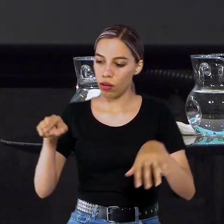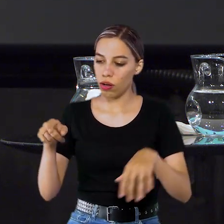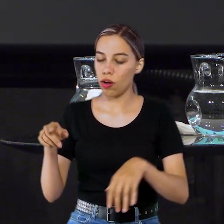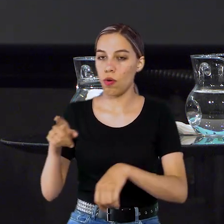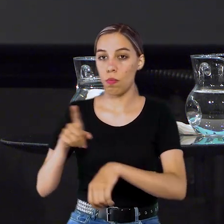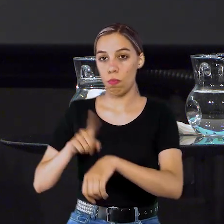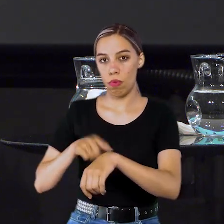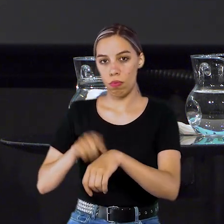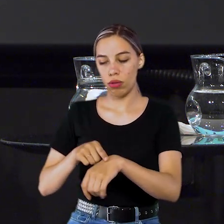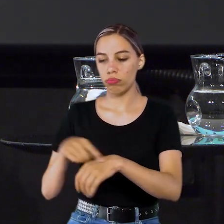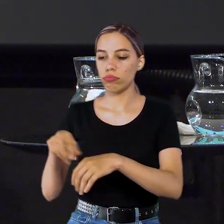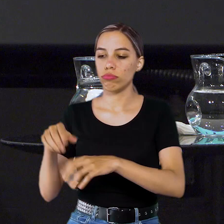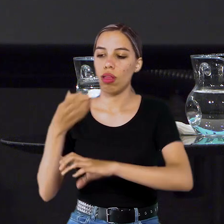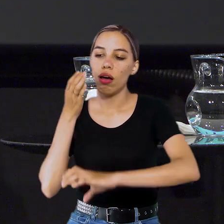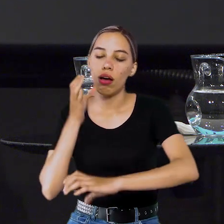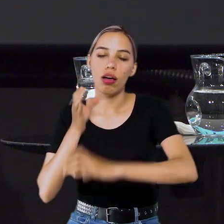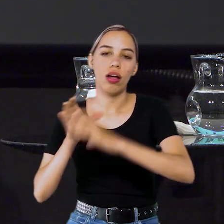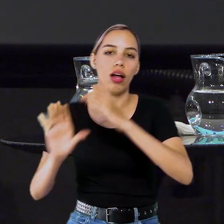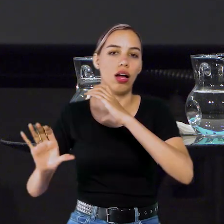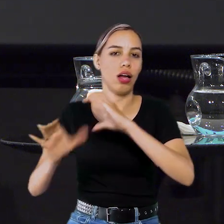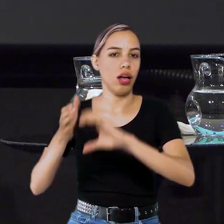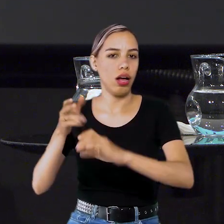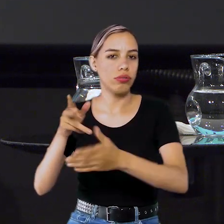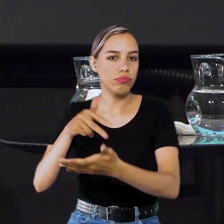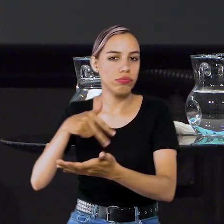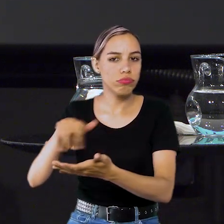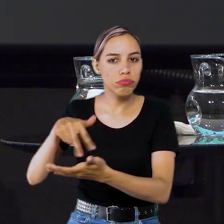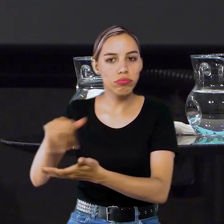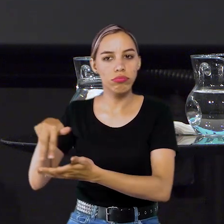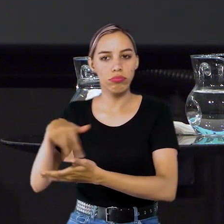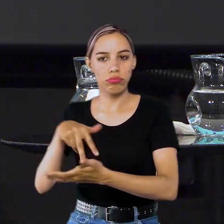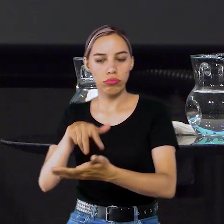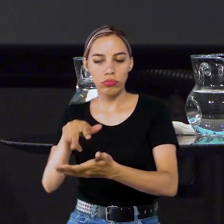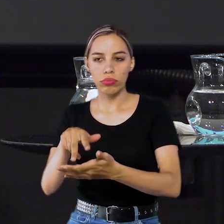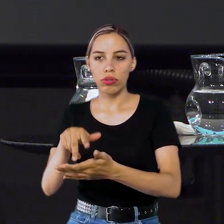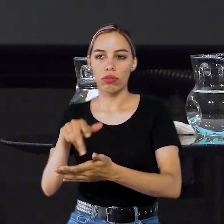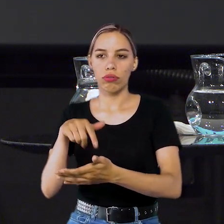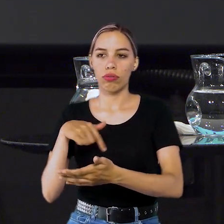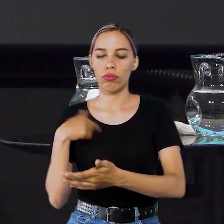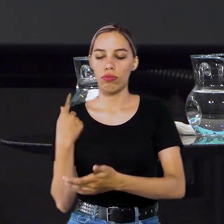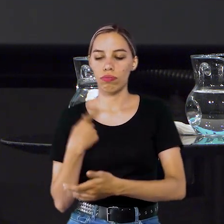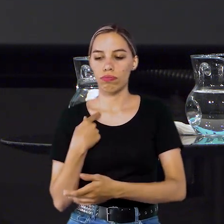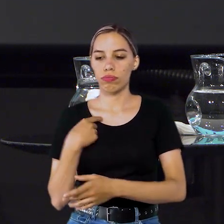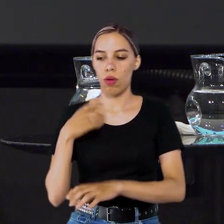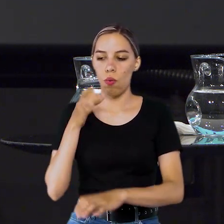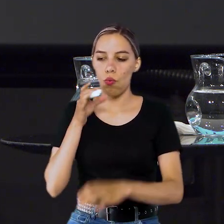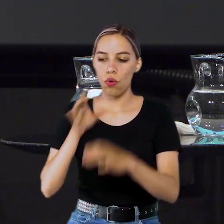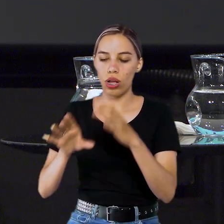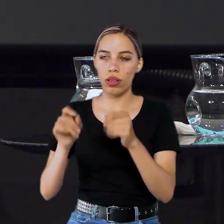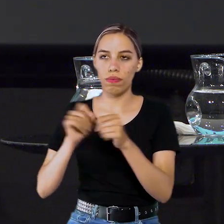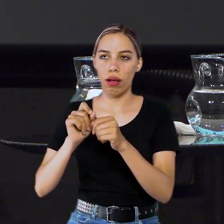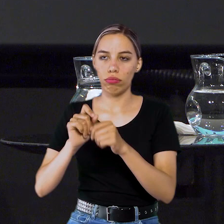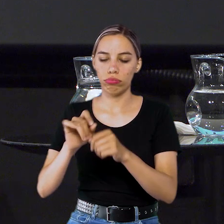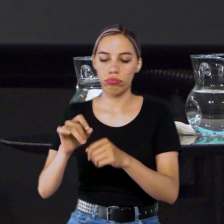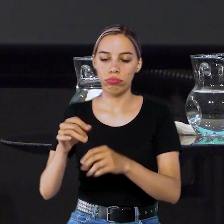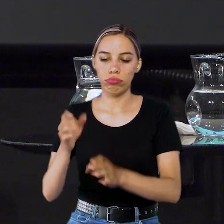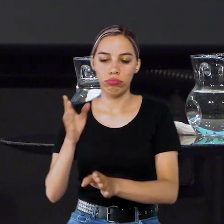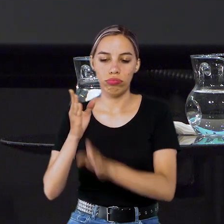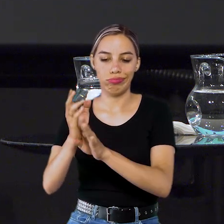ensina a descobrir da nossa essência, da nossa